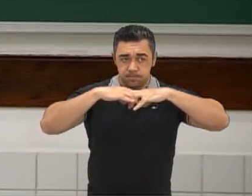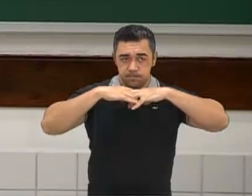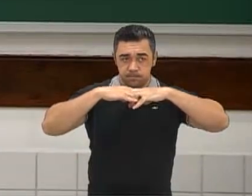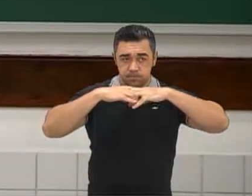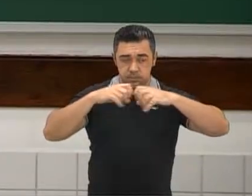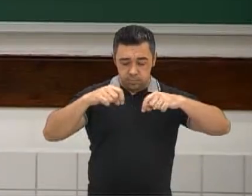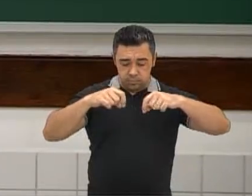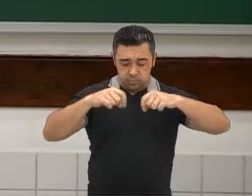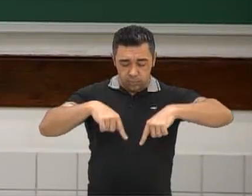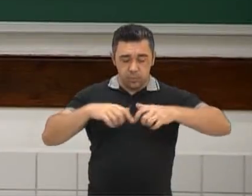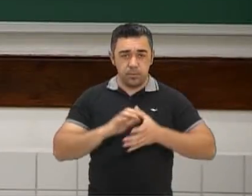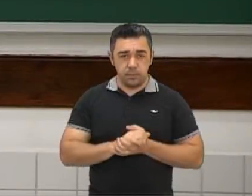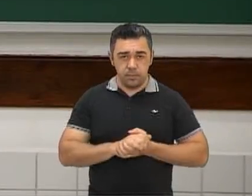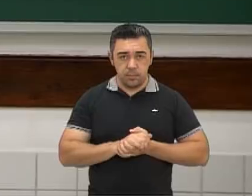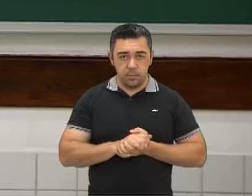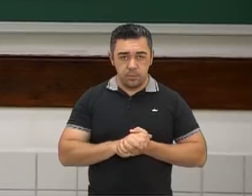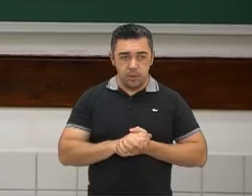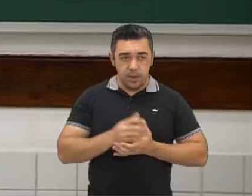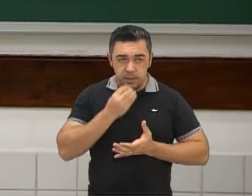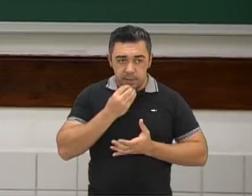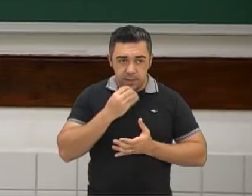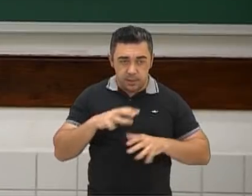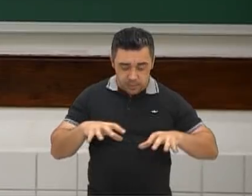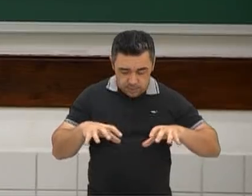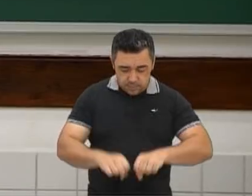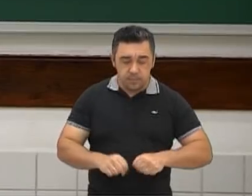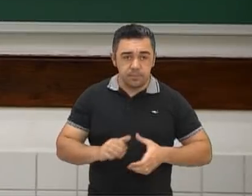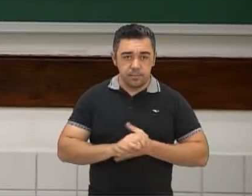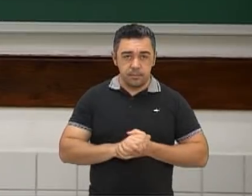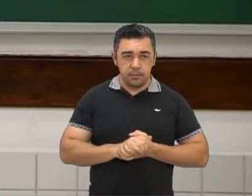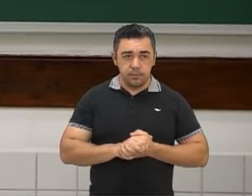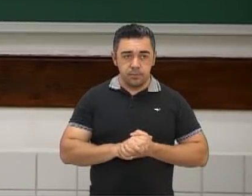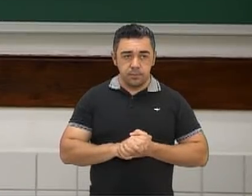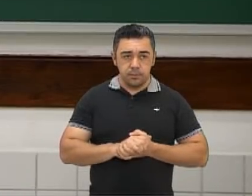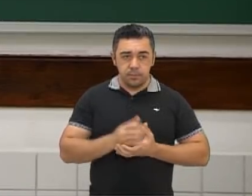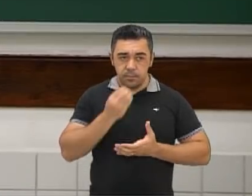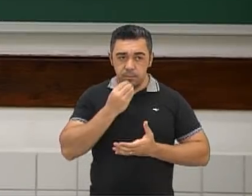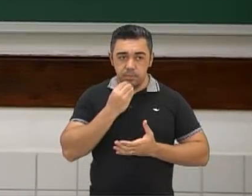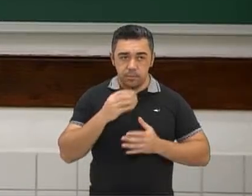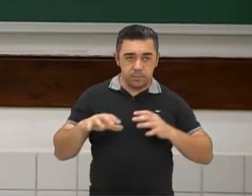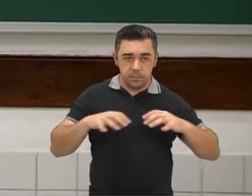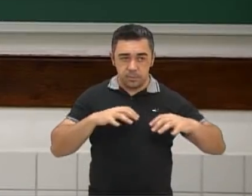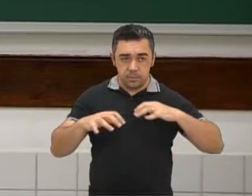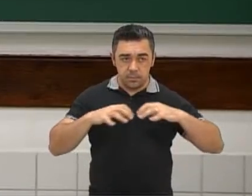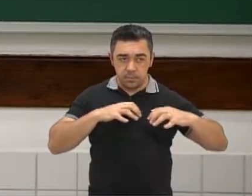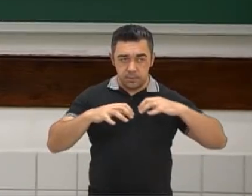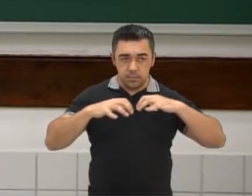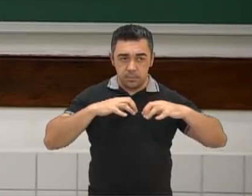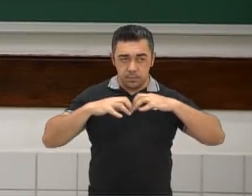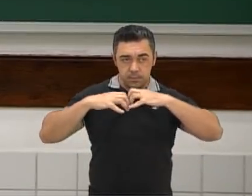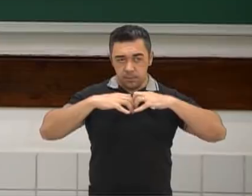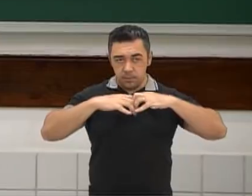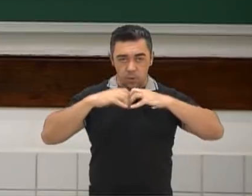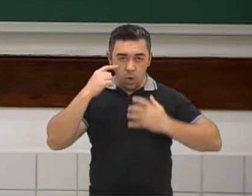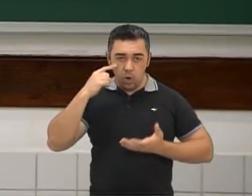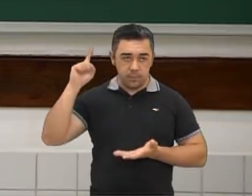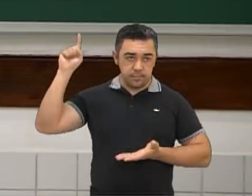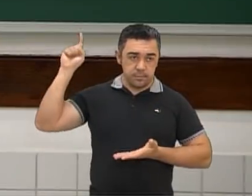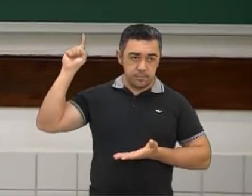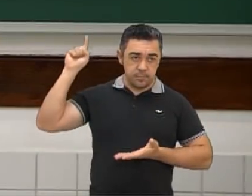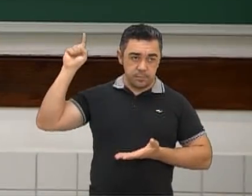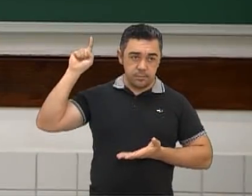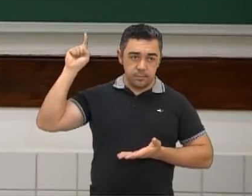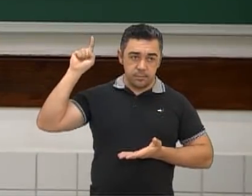solta a bola entre esses 2 grupos. Esses grupos se empurram e eles tentam vencer o